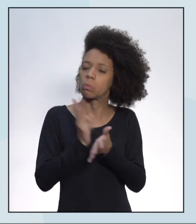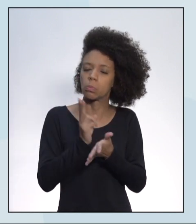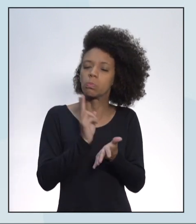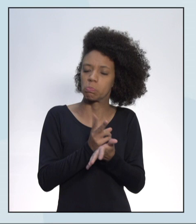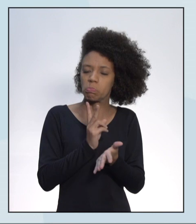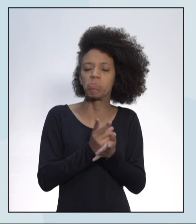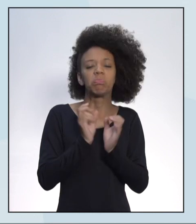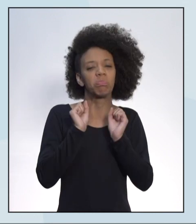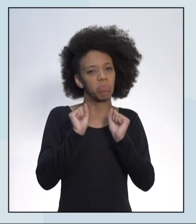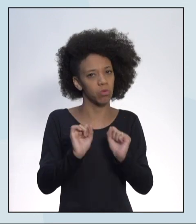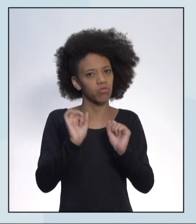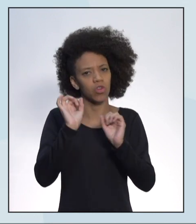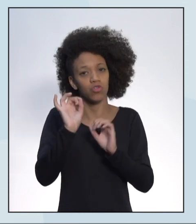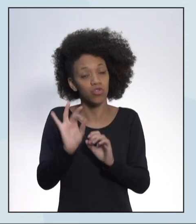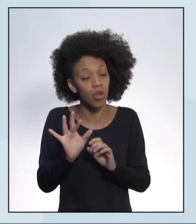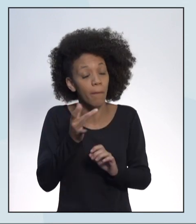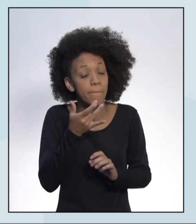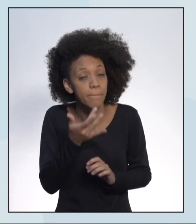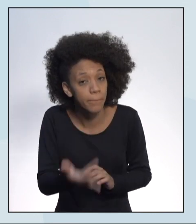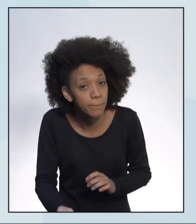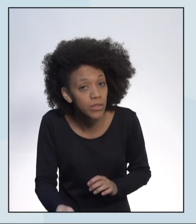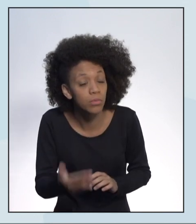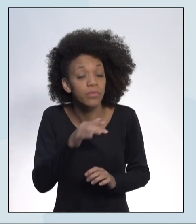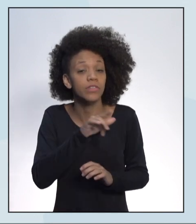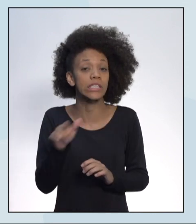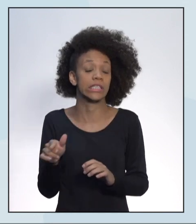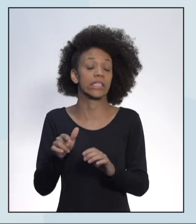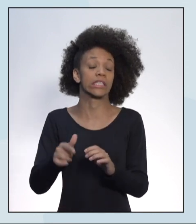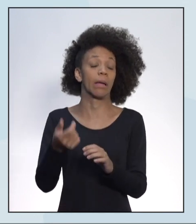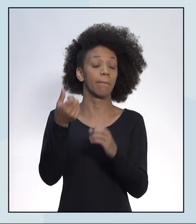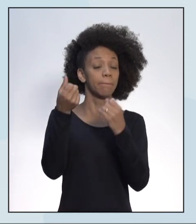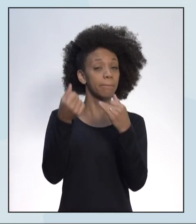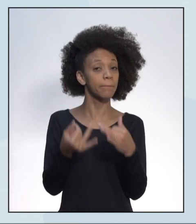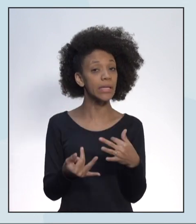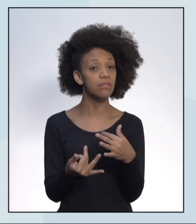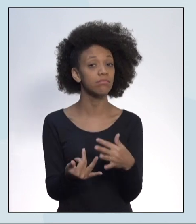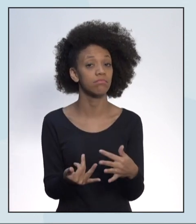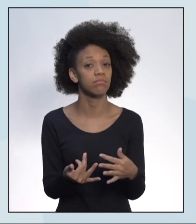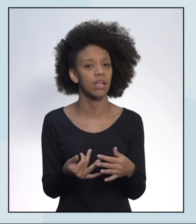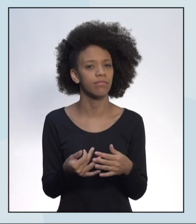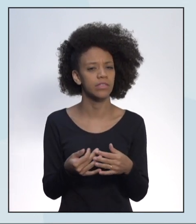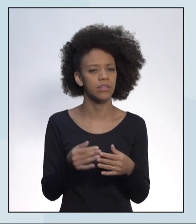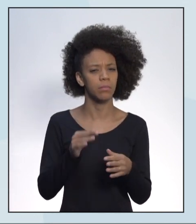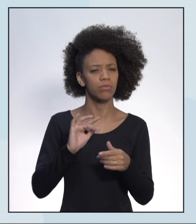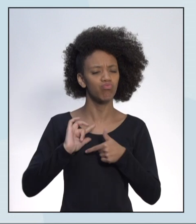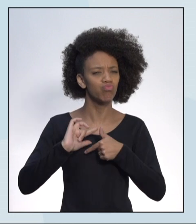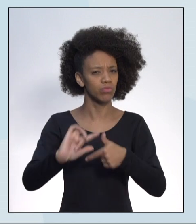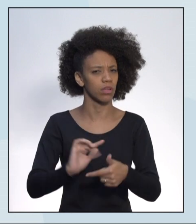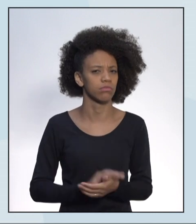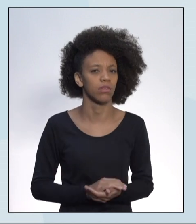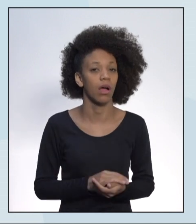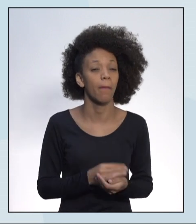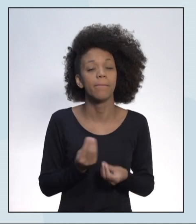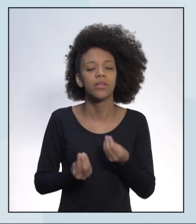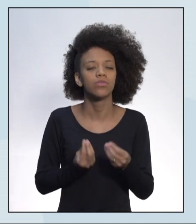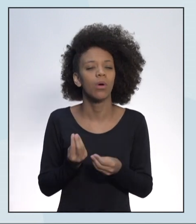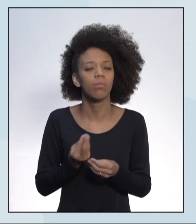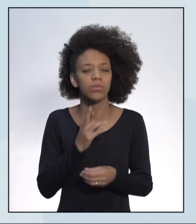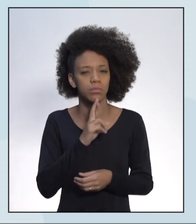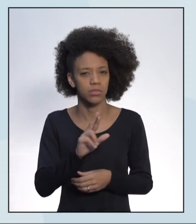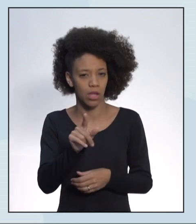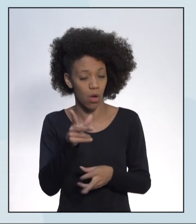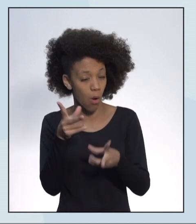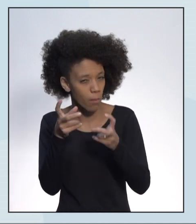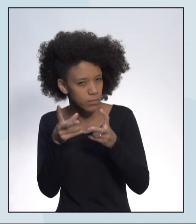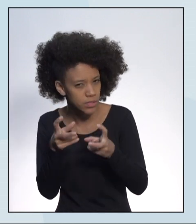só pedi no exercício para você colocar em forma de radical. Mas olha como se a gente quisesse continuar, como que ficaria a resposta. Né? Observe